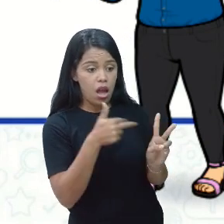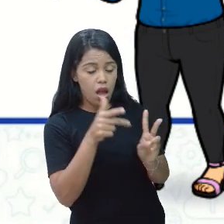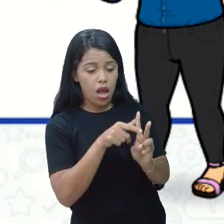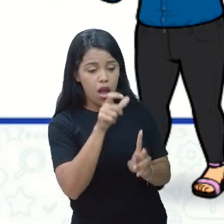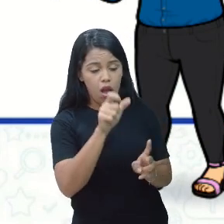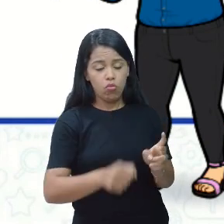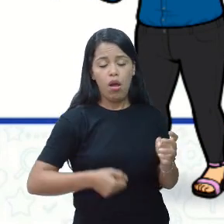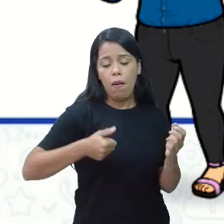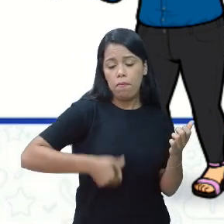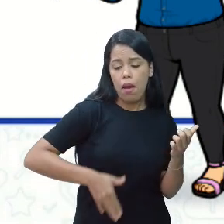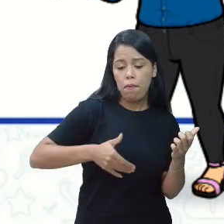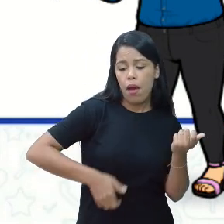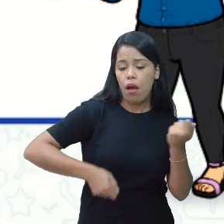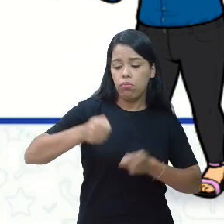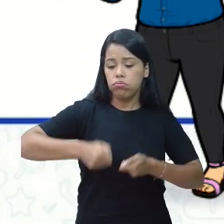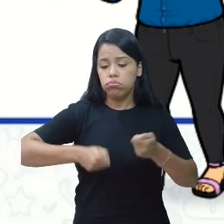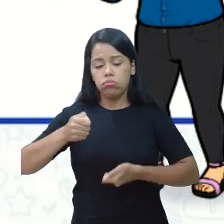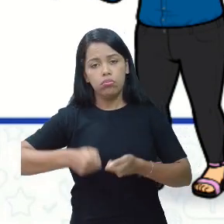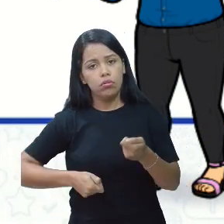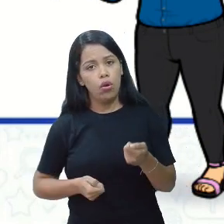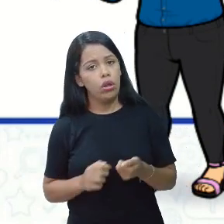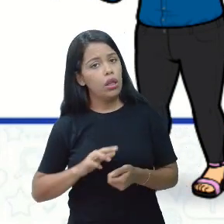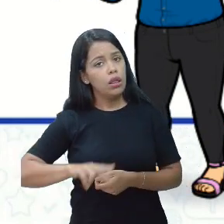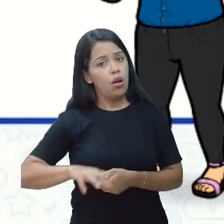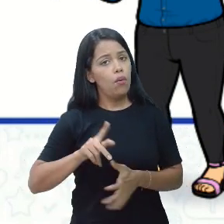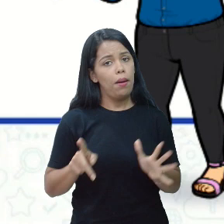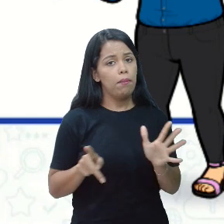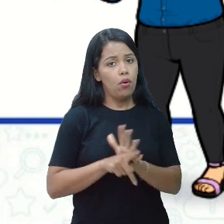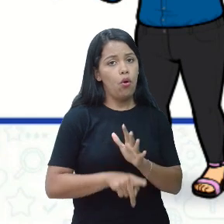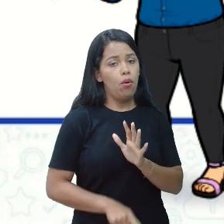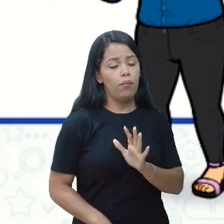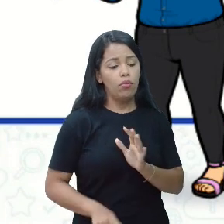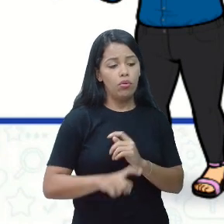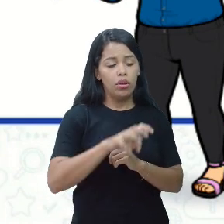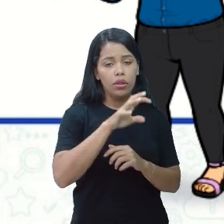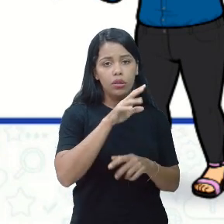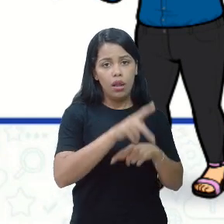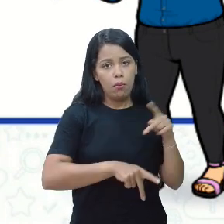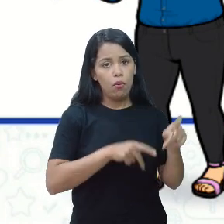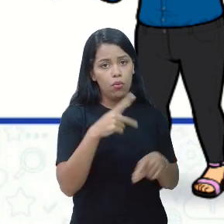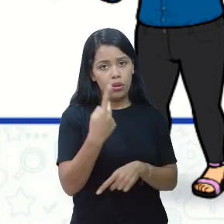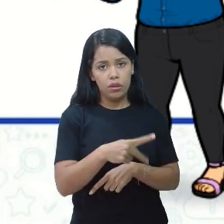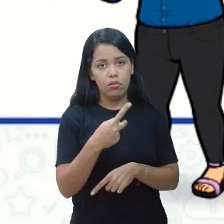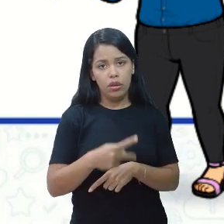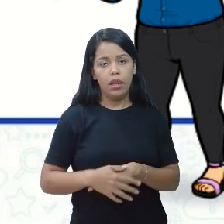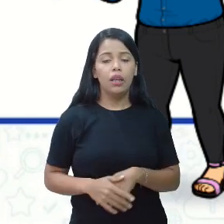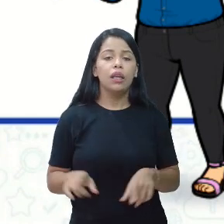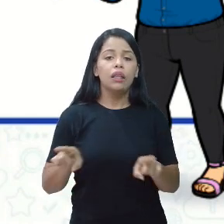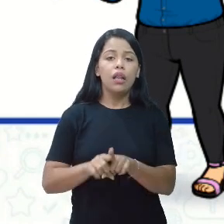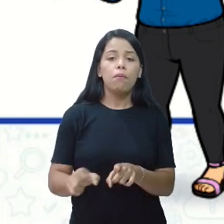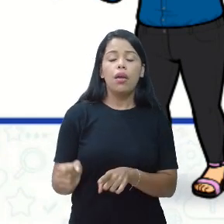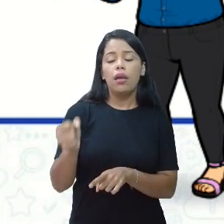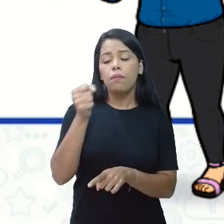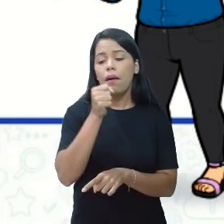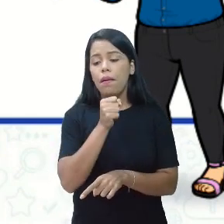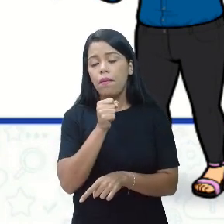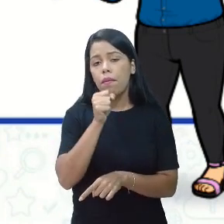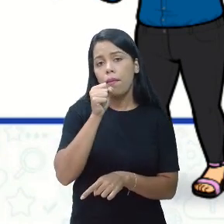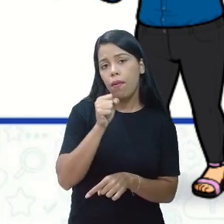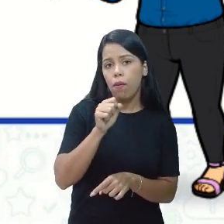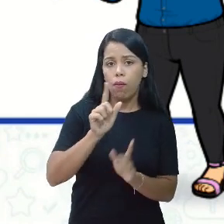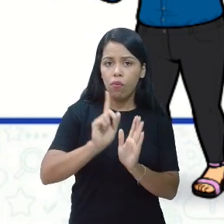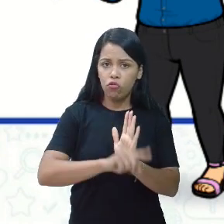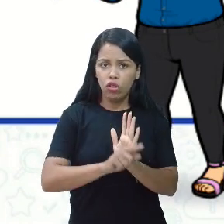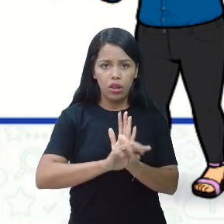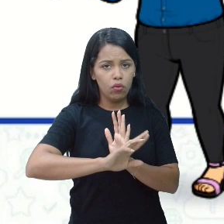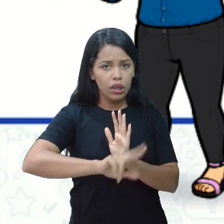ou bateria, ou qualquer outro instrumento não índio, e canta gêneros não índios, ele está